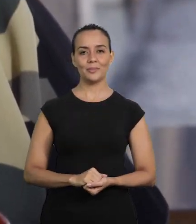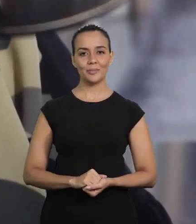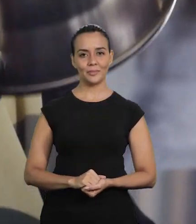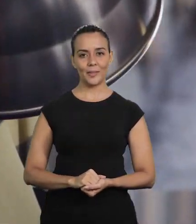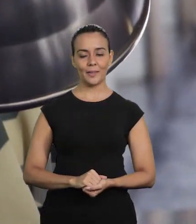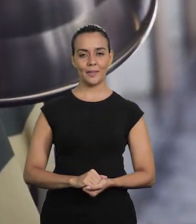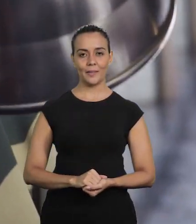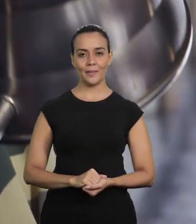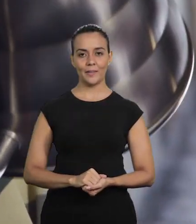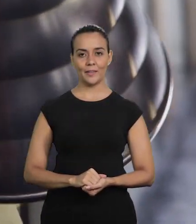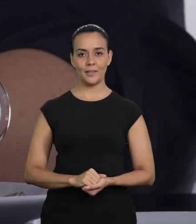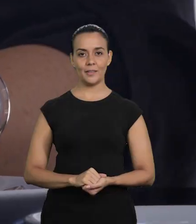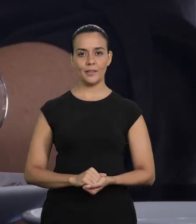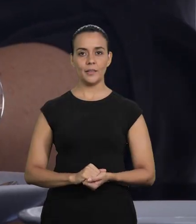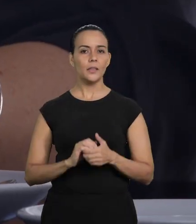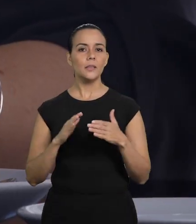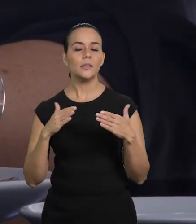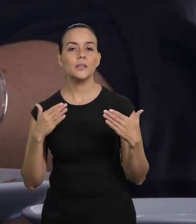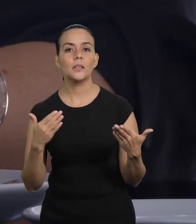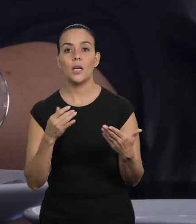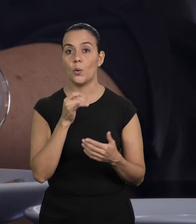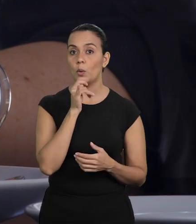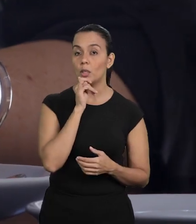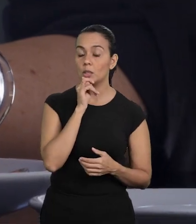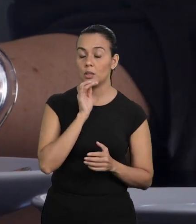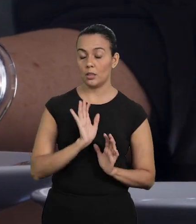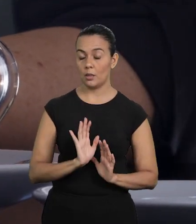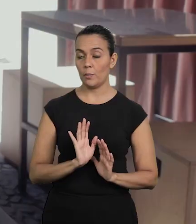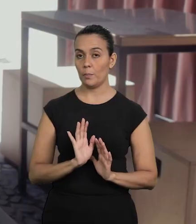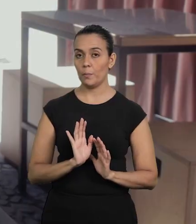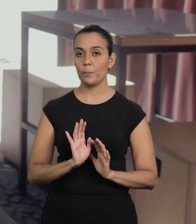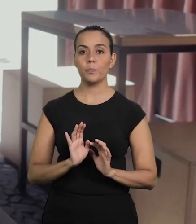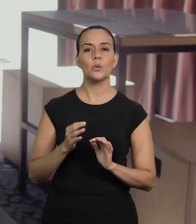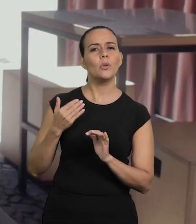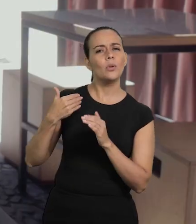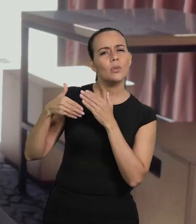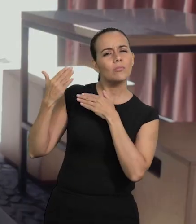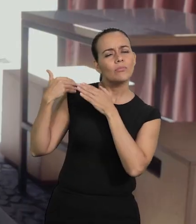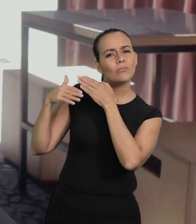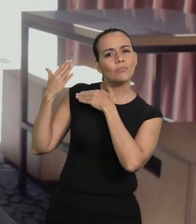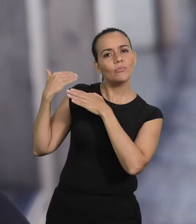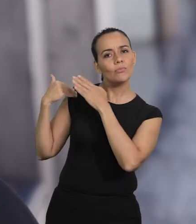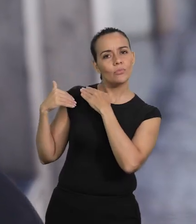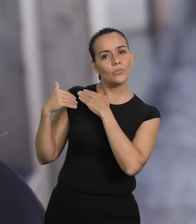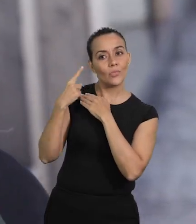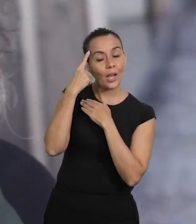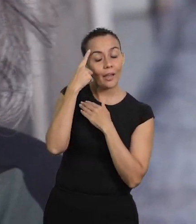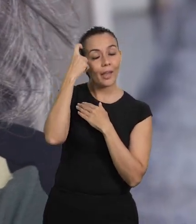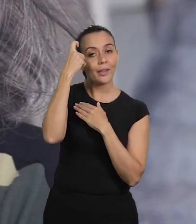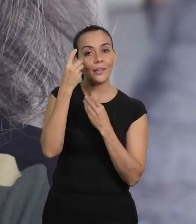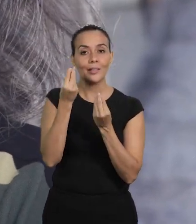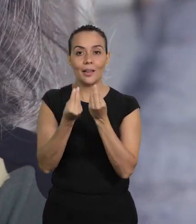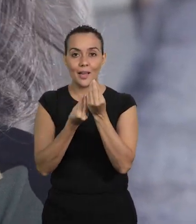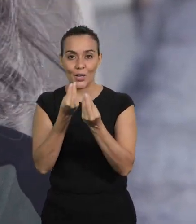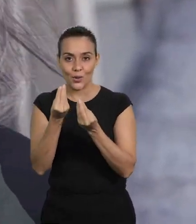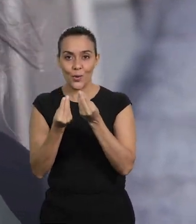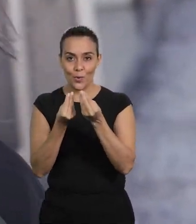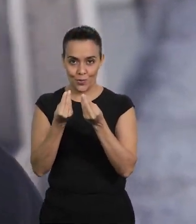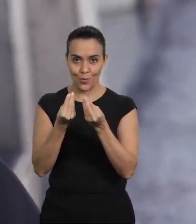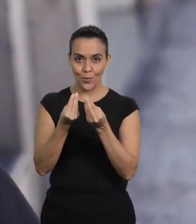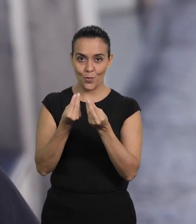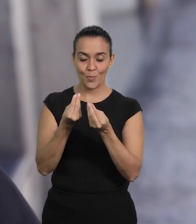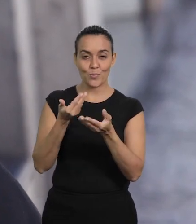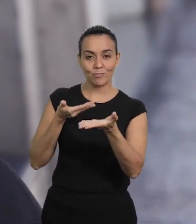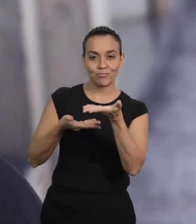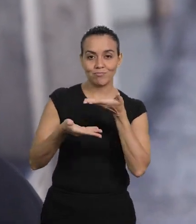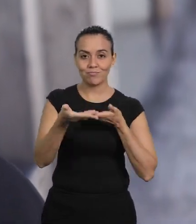A obsolescência programada, historicamente, ela é uma invenção norte-americana para desenvolvimento de design. Então, é